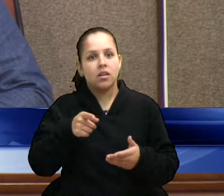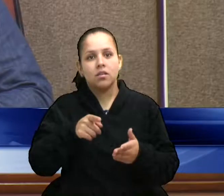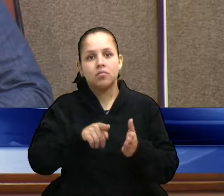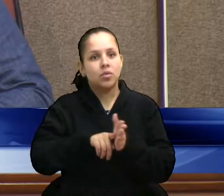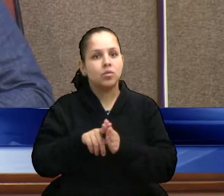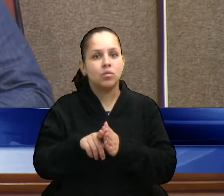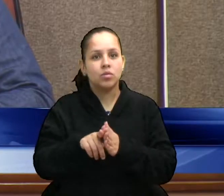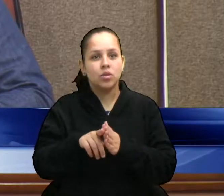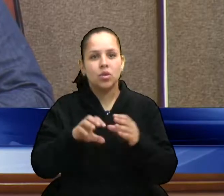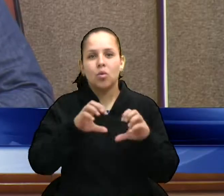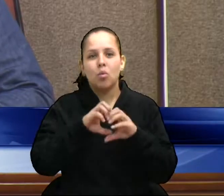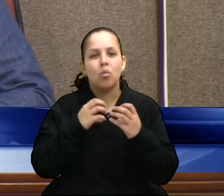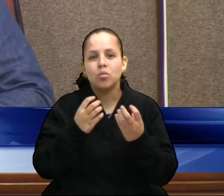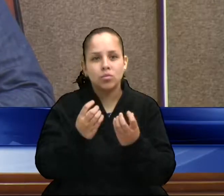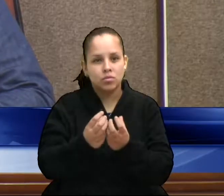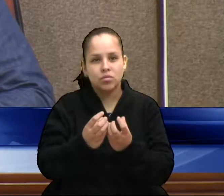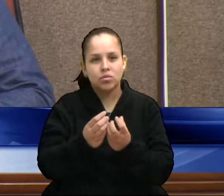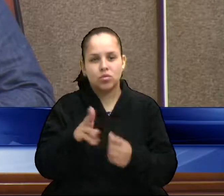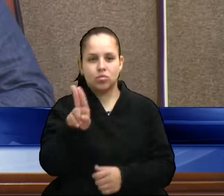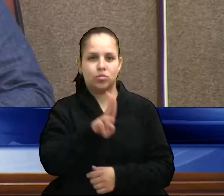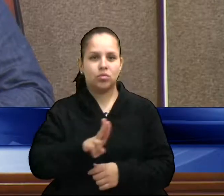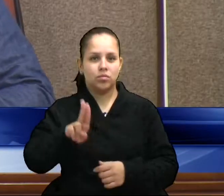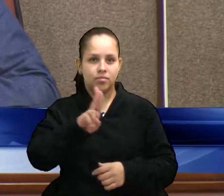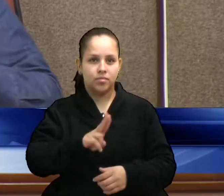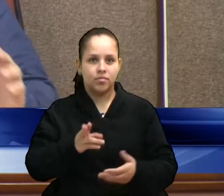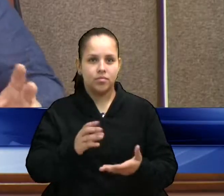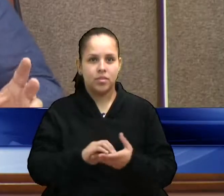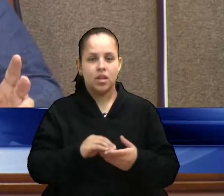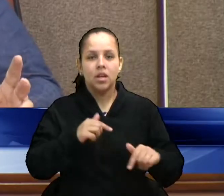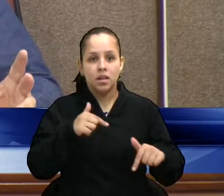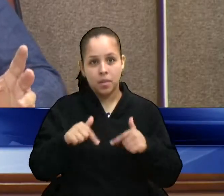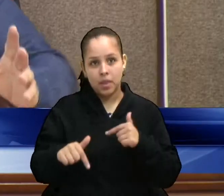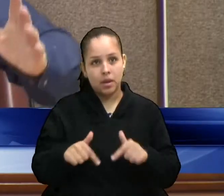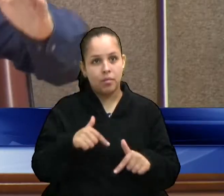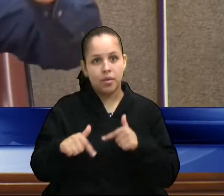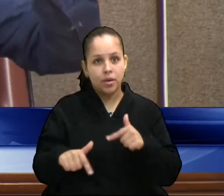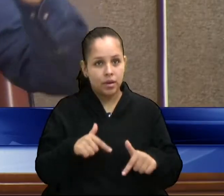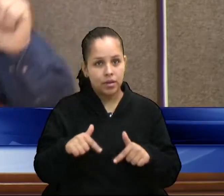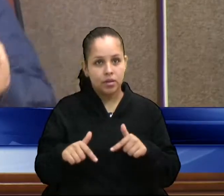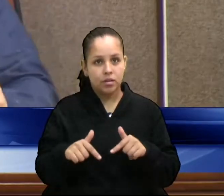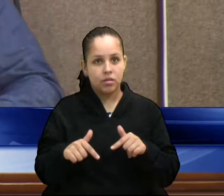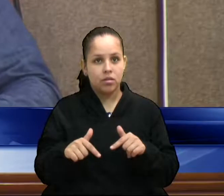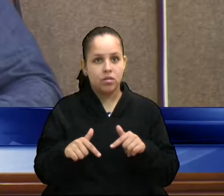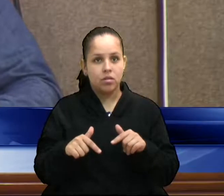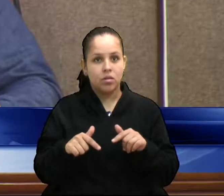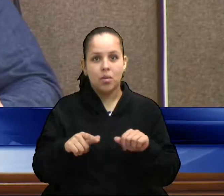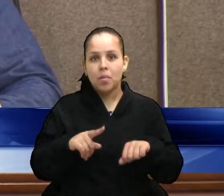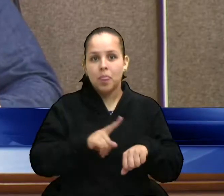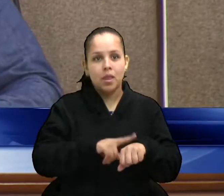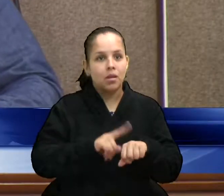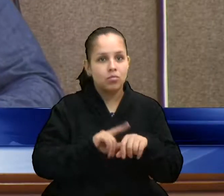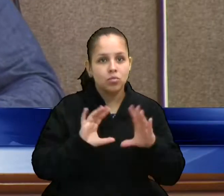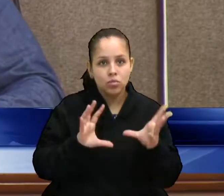dos usuários que estão trabalhando aí nesse período todo,